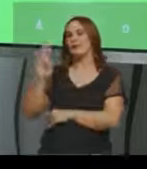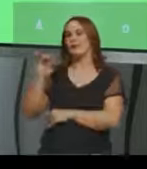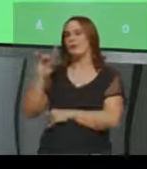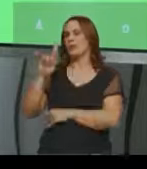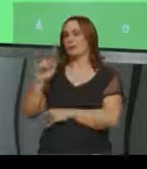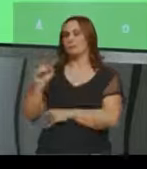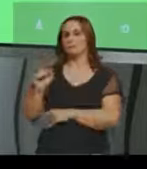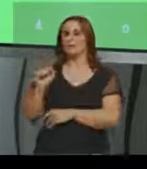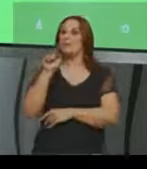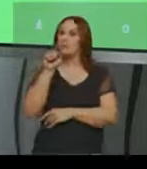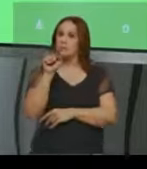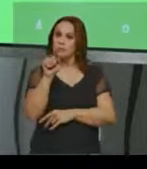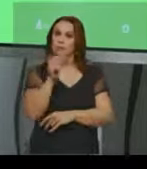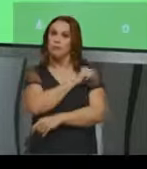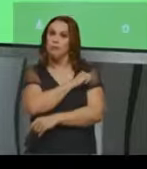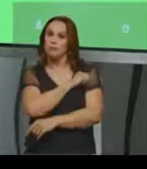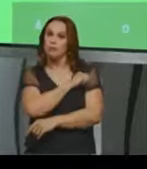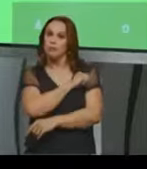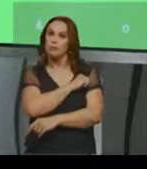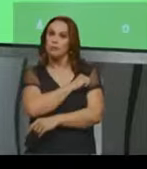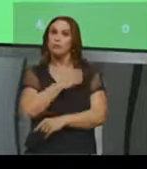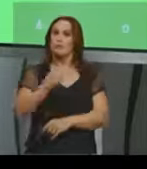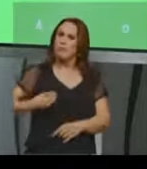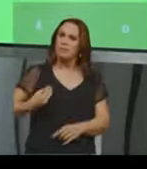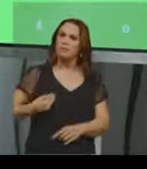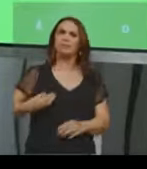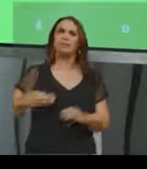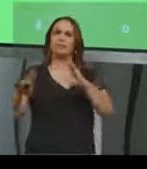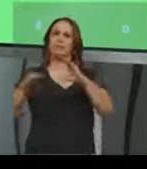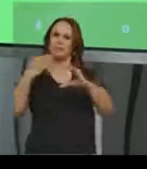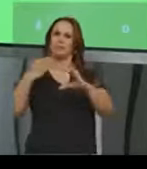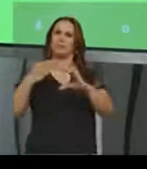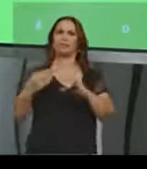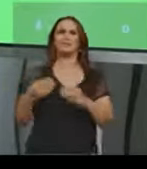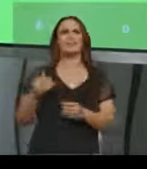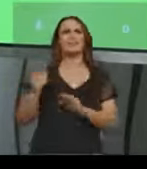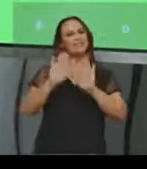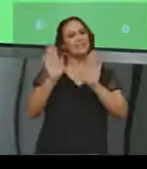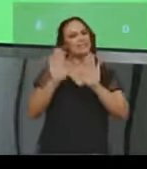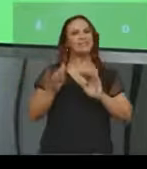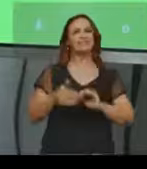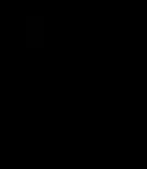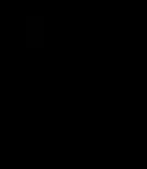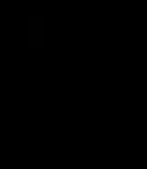gente. É só ligar no telefone fixo ou enviar uma mensagem para o nosso WhatsApp. Até já!